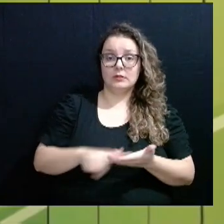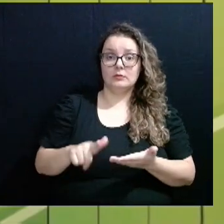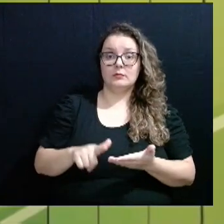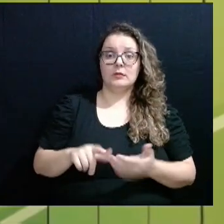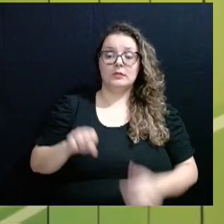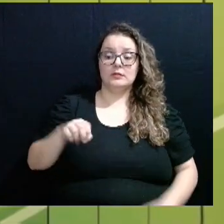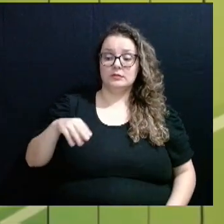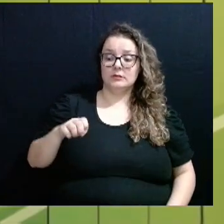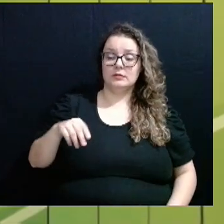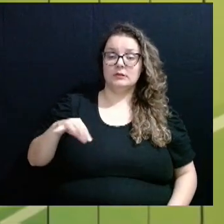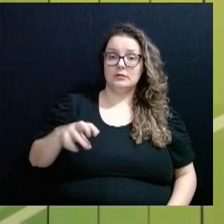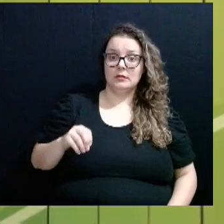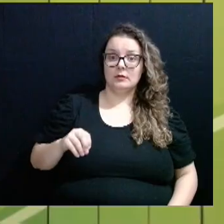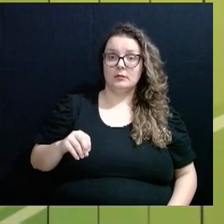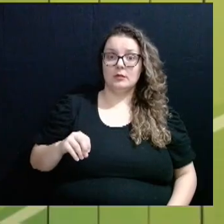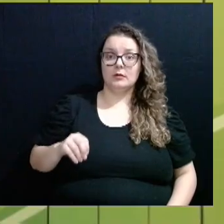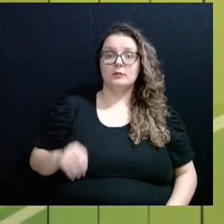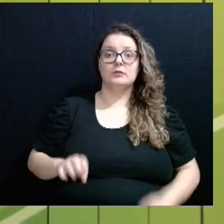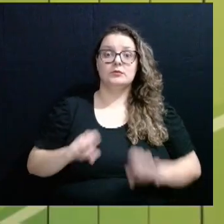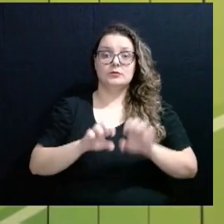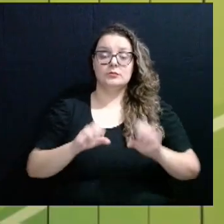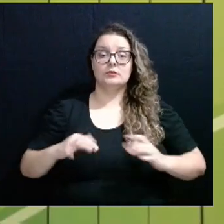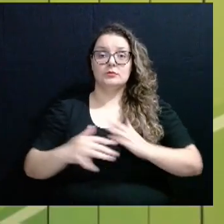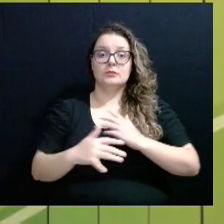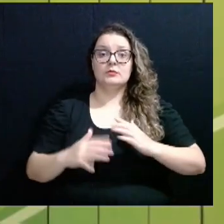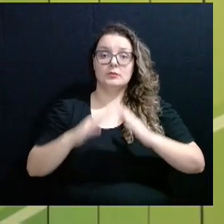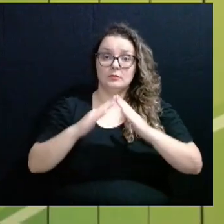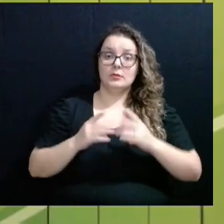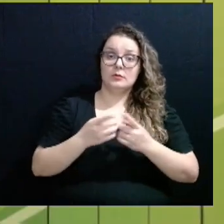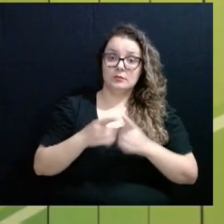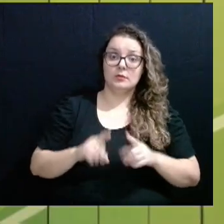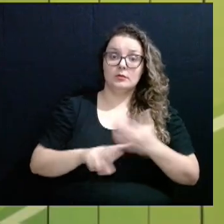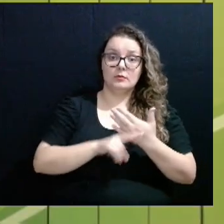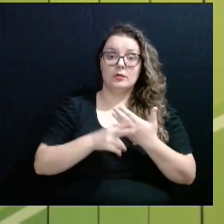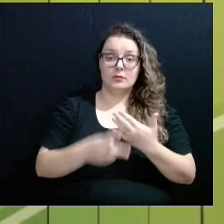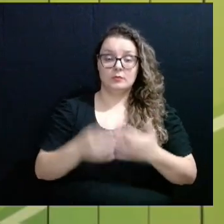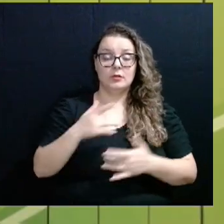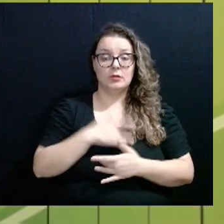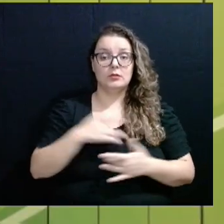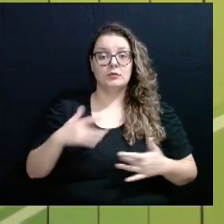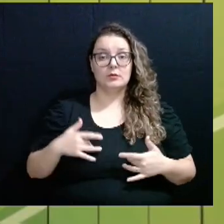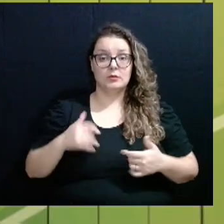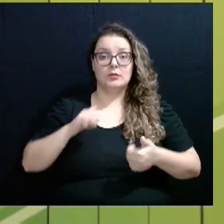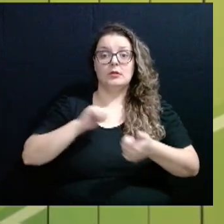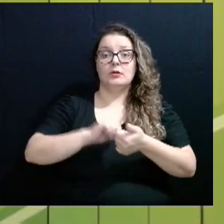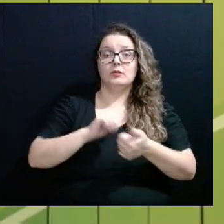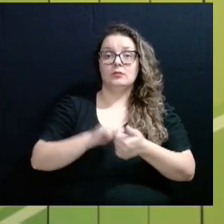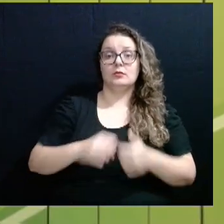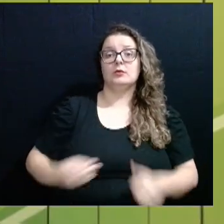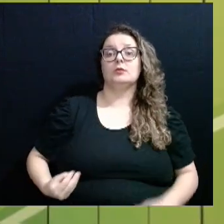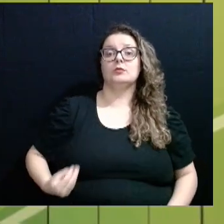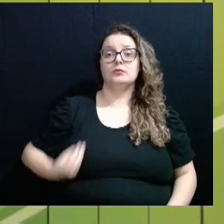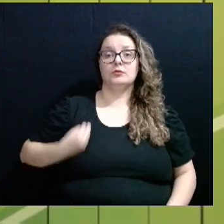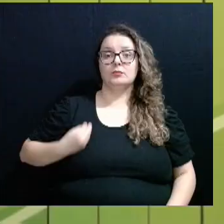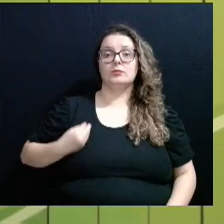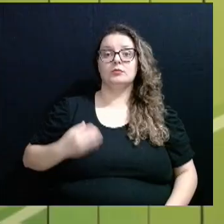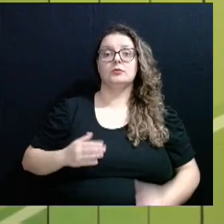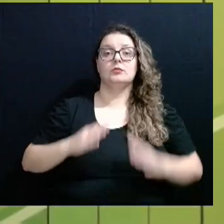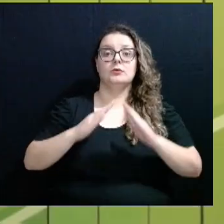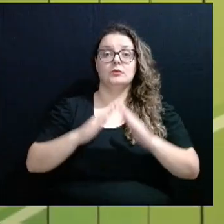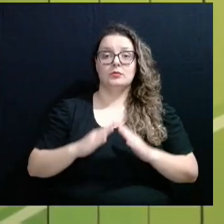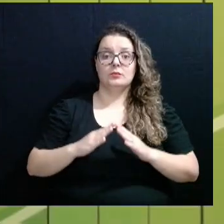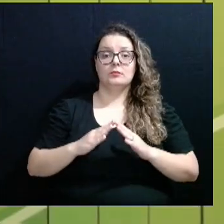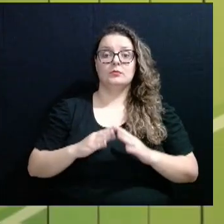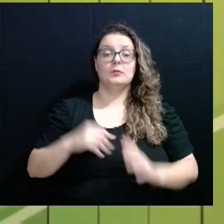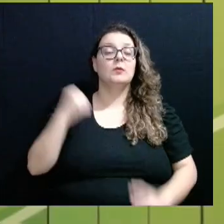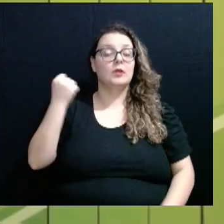e de condições de moradia digna afetam a saúde e a qualidade de vida dos moradores e agrava ainda mais